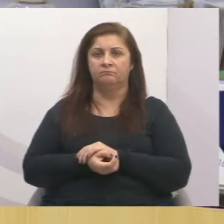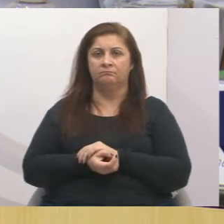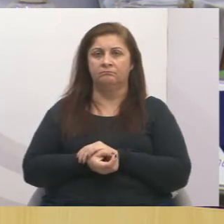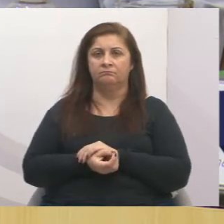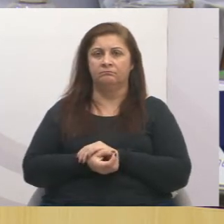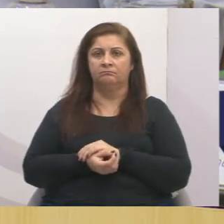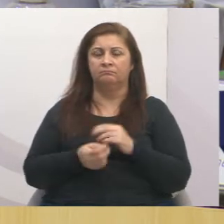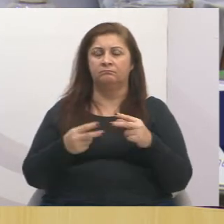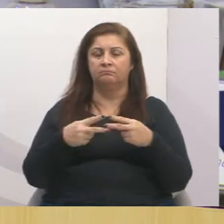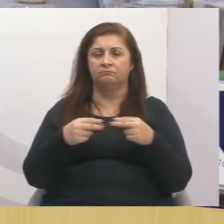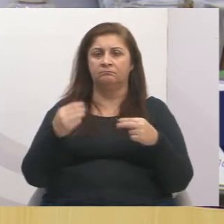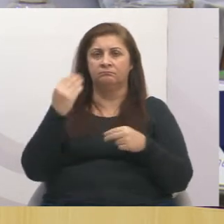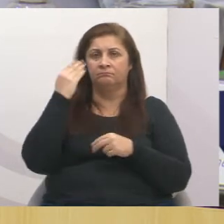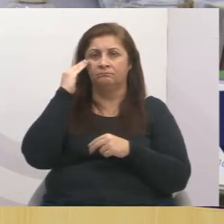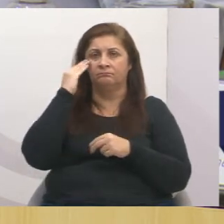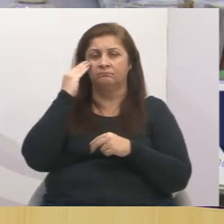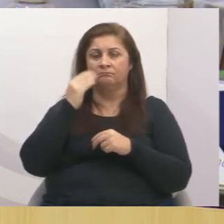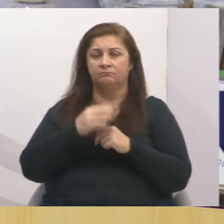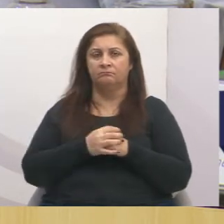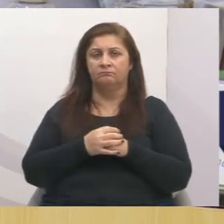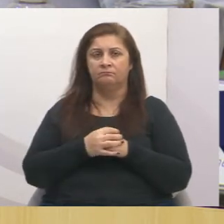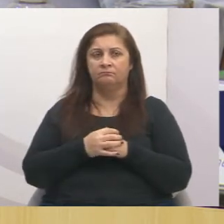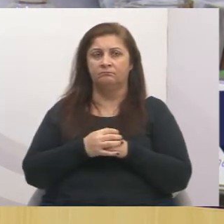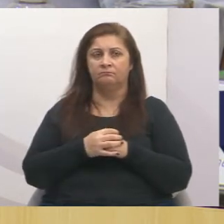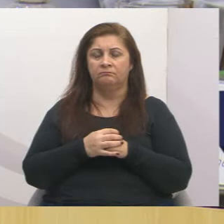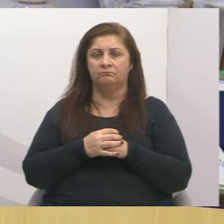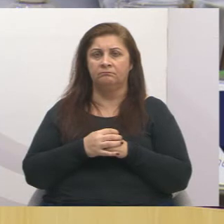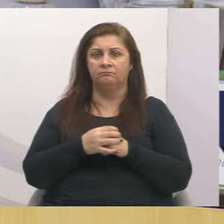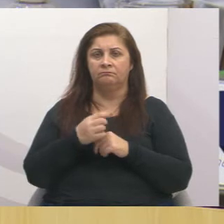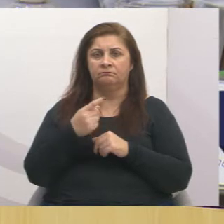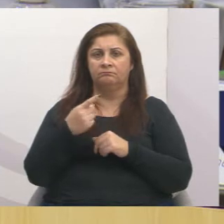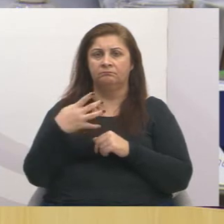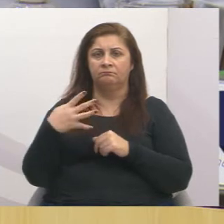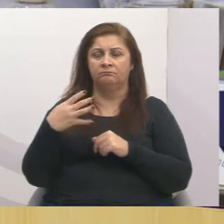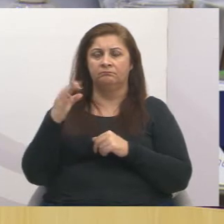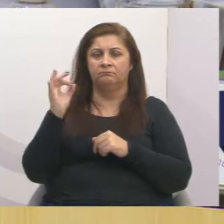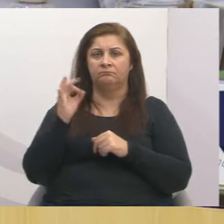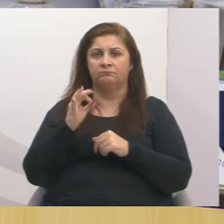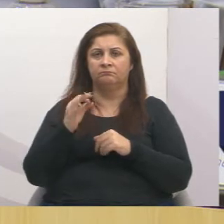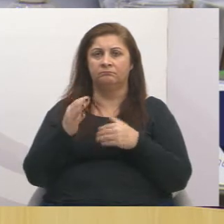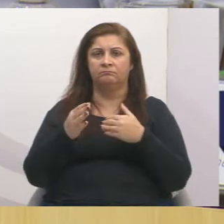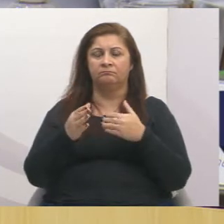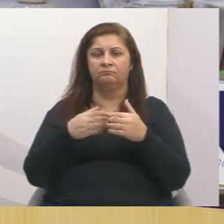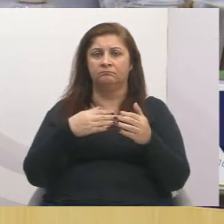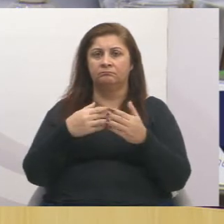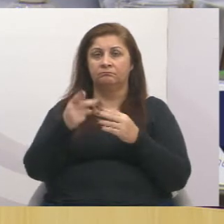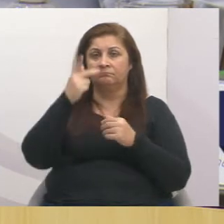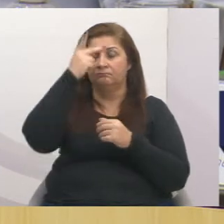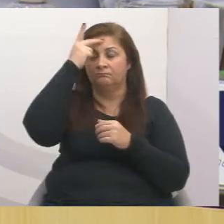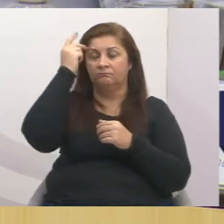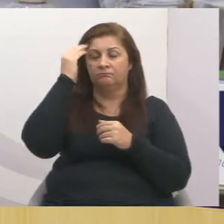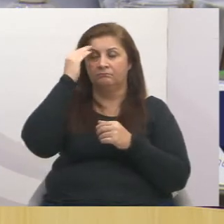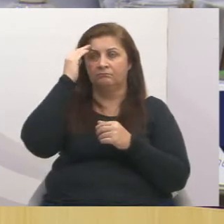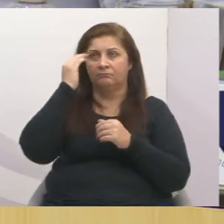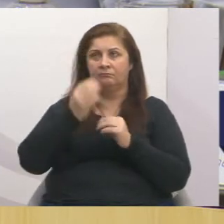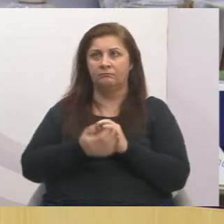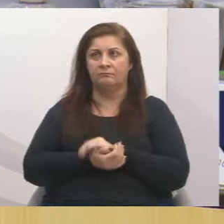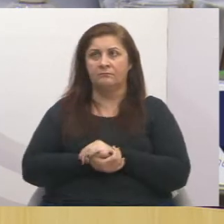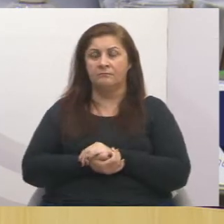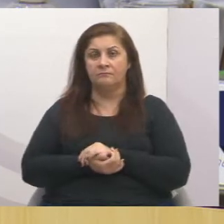Alguma coisa dá para entender. Só desses 14% aí, qualquer um entende. Qualquer